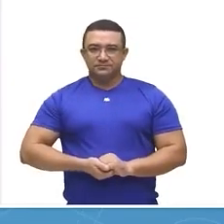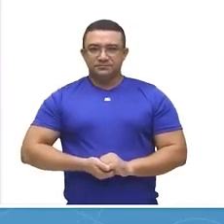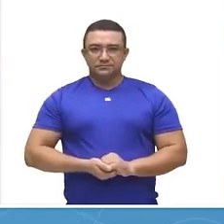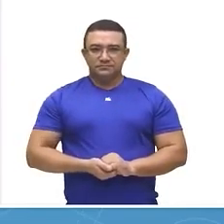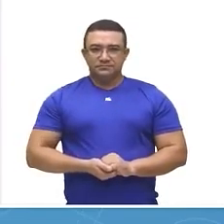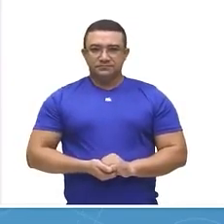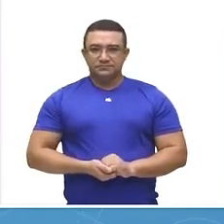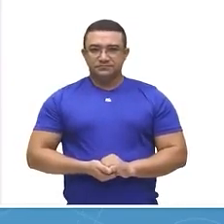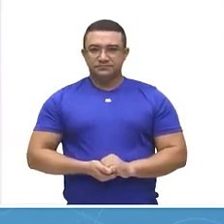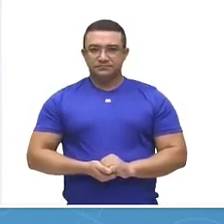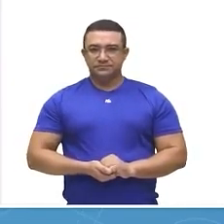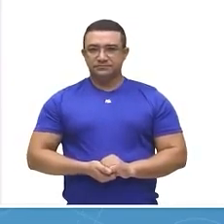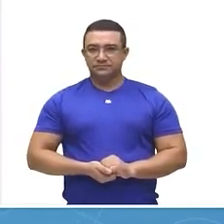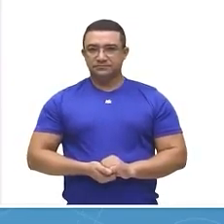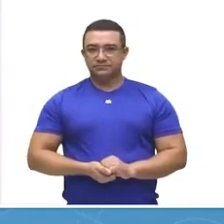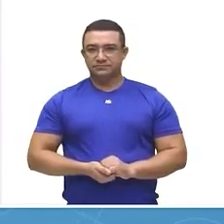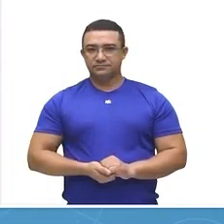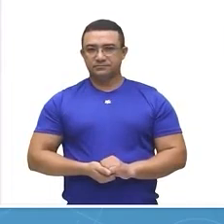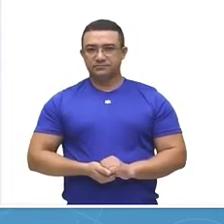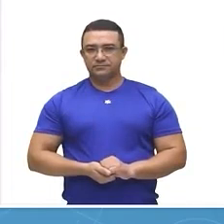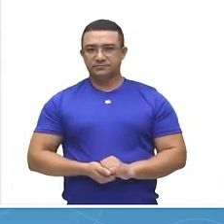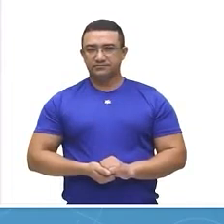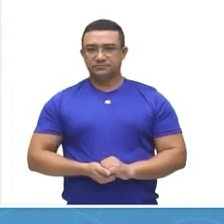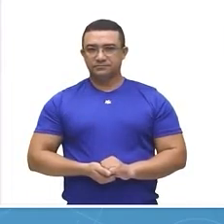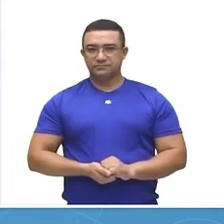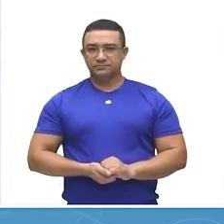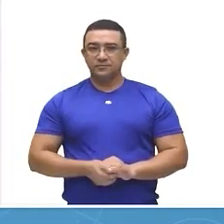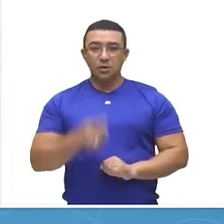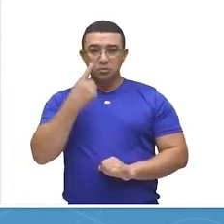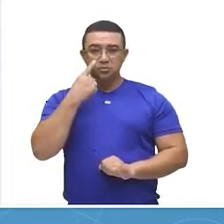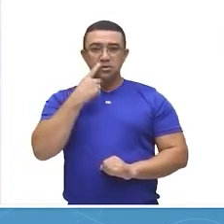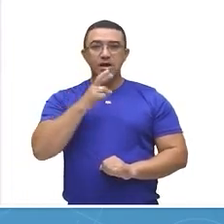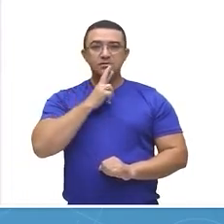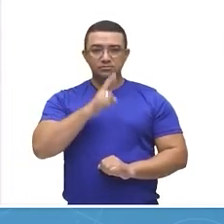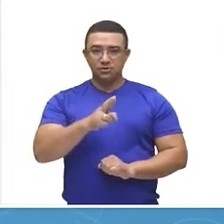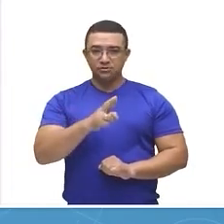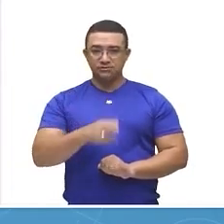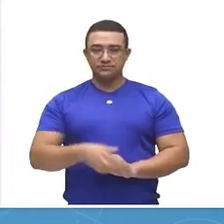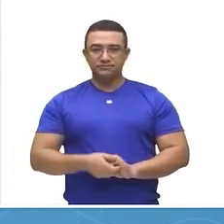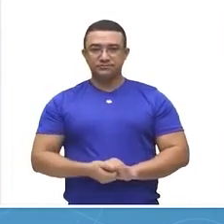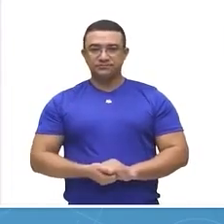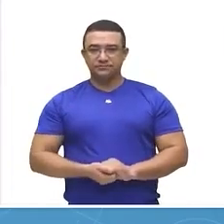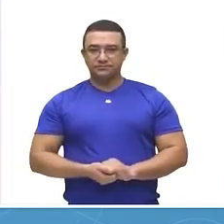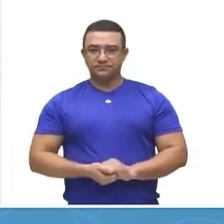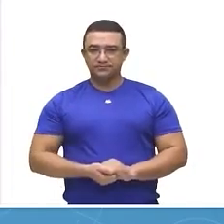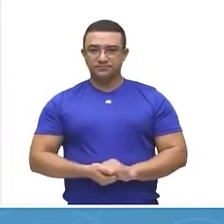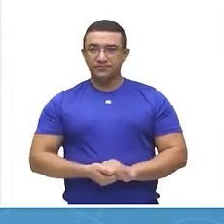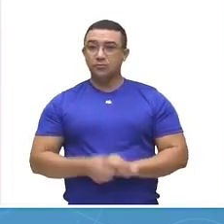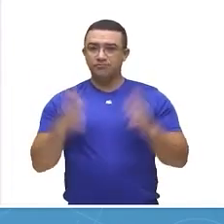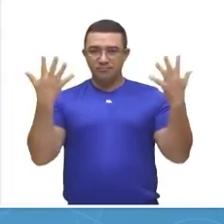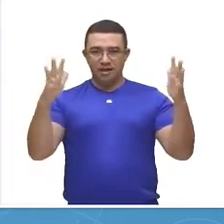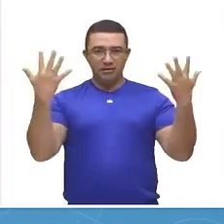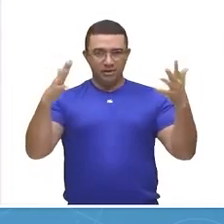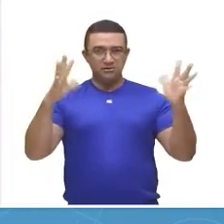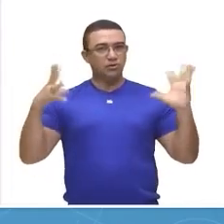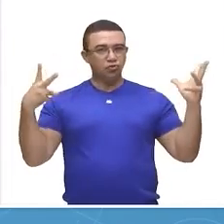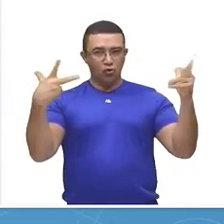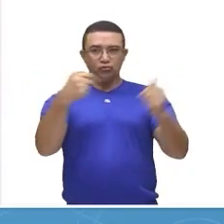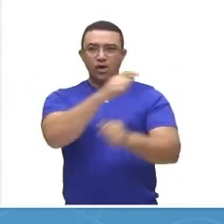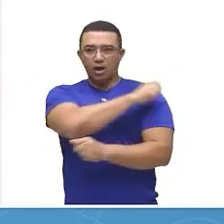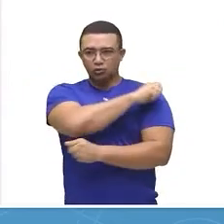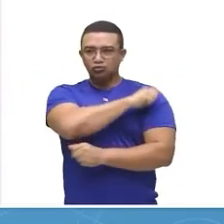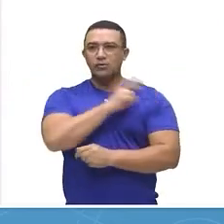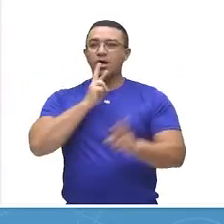Vamos ver então aí a resposta e posteriormente o comentário. Olha só a resposta da nossa terceira questão. Parabéns a todos os alunos aí que